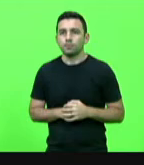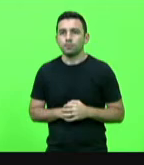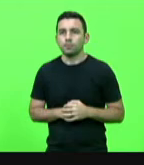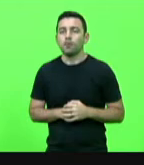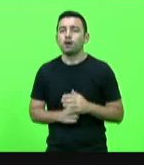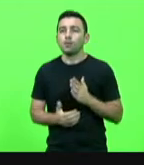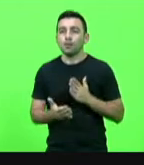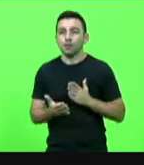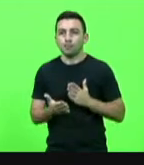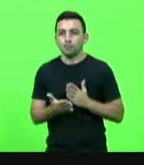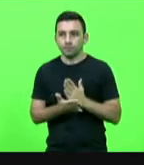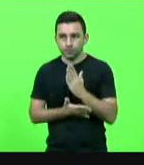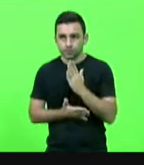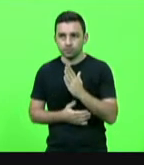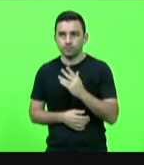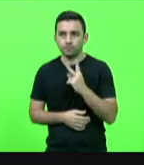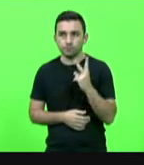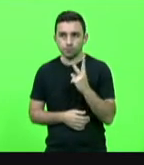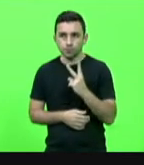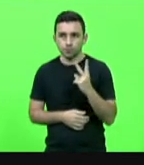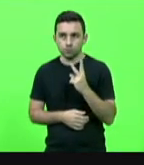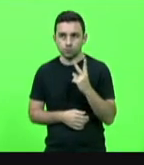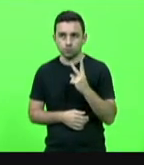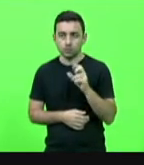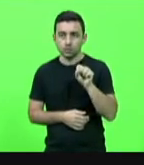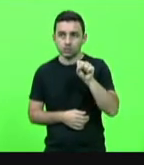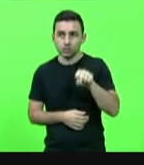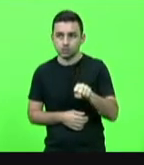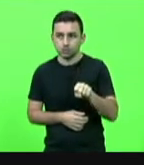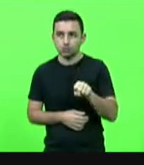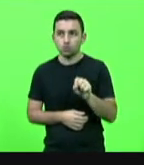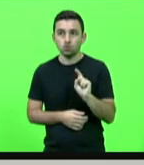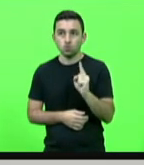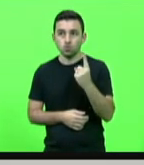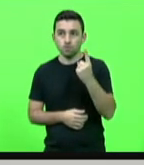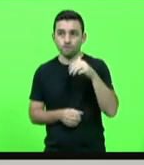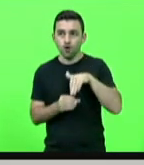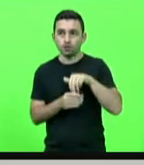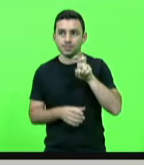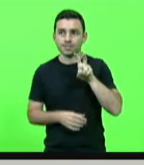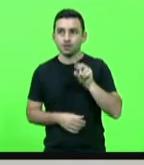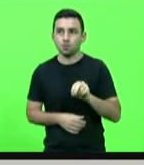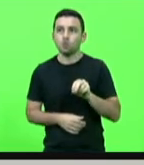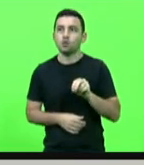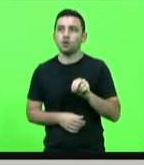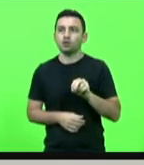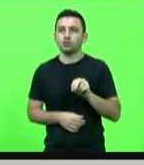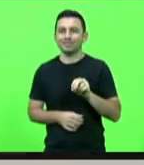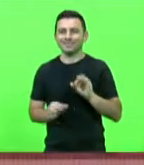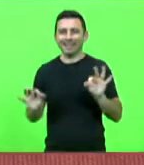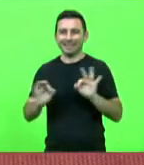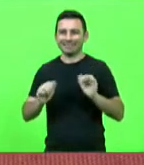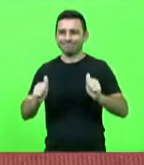Aprovado com 22 votos, sim, um voto não e nenhuma abstenção.